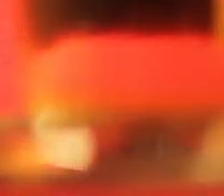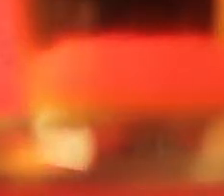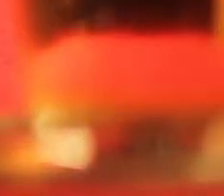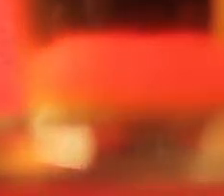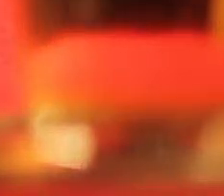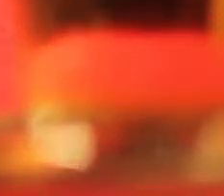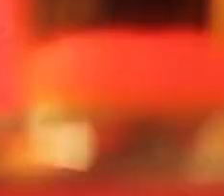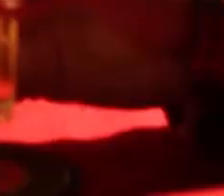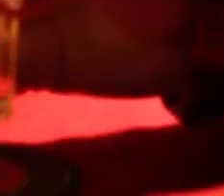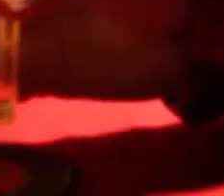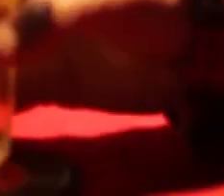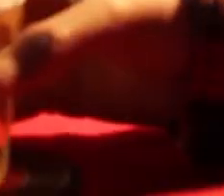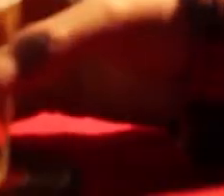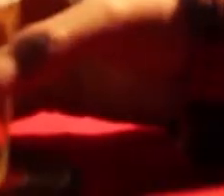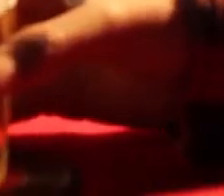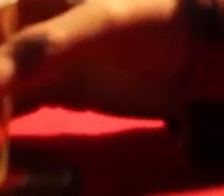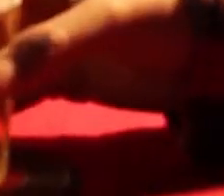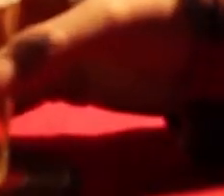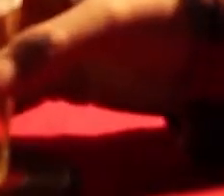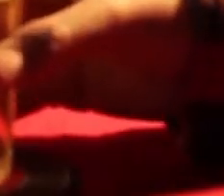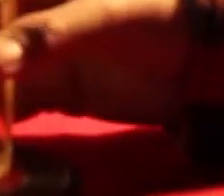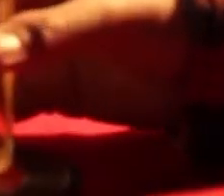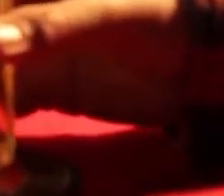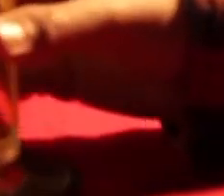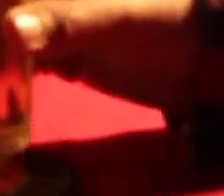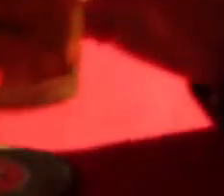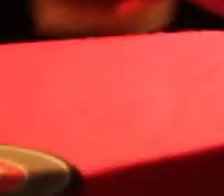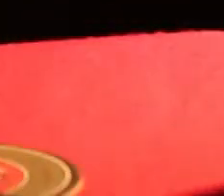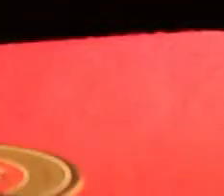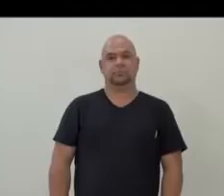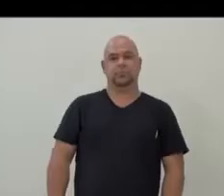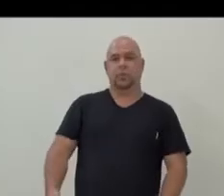pessoa pega o copo com cerveja e Oscar segura a caixa do suco.